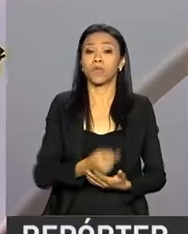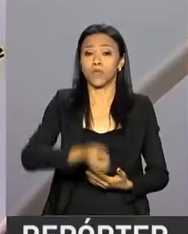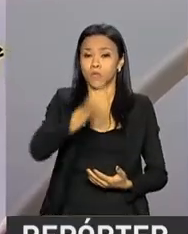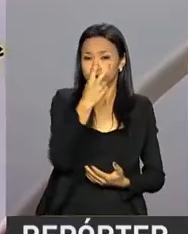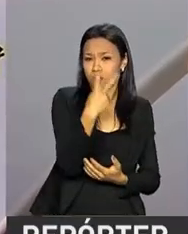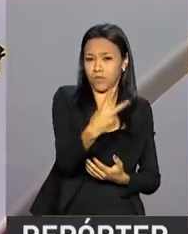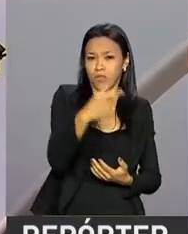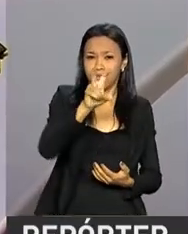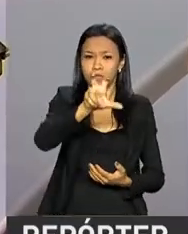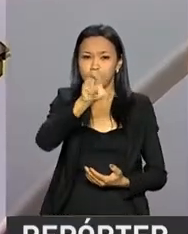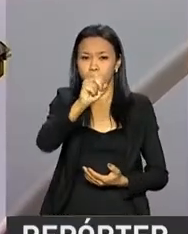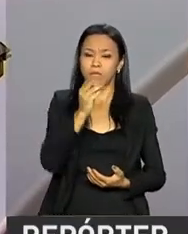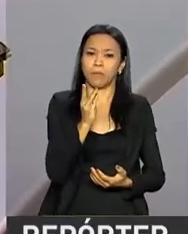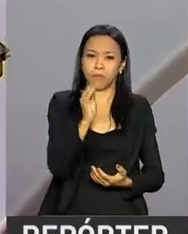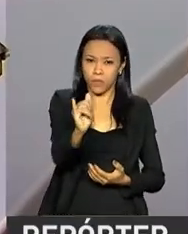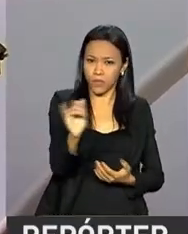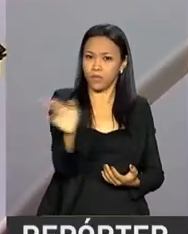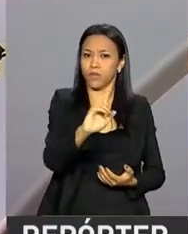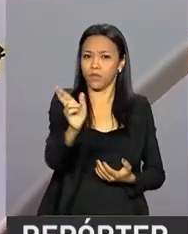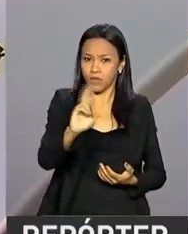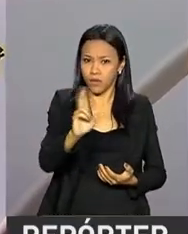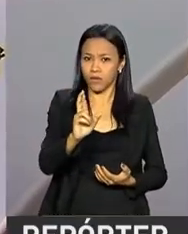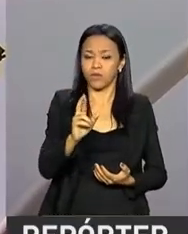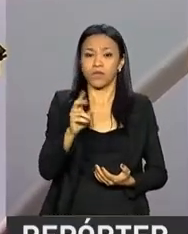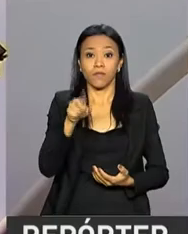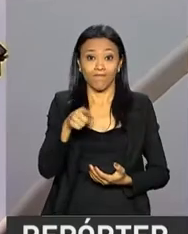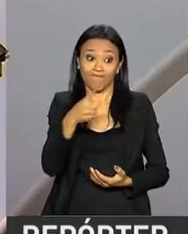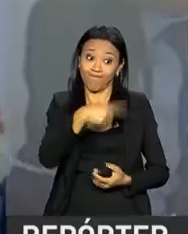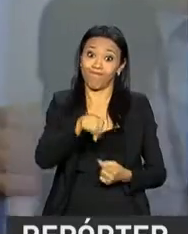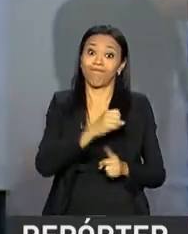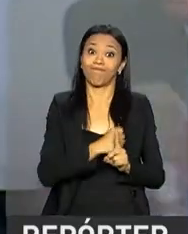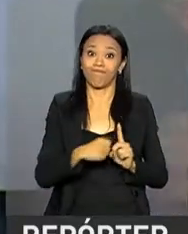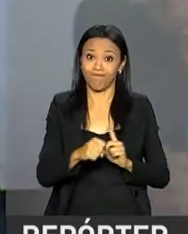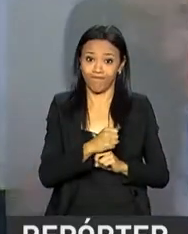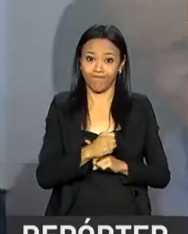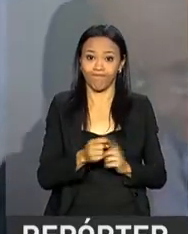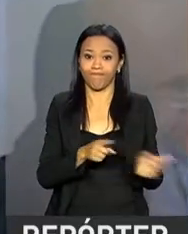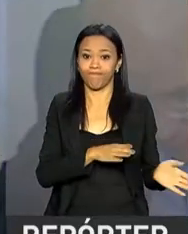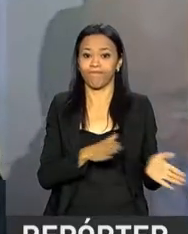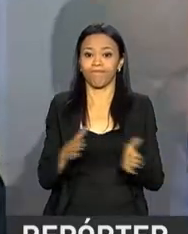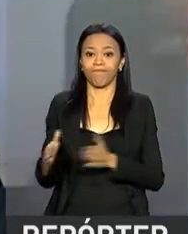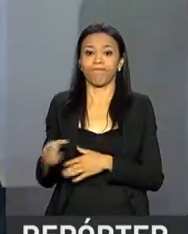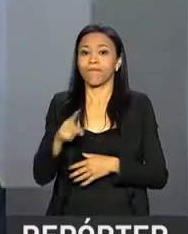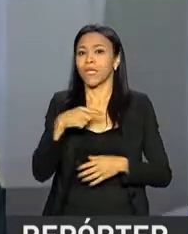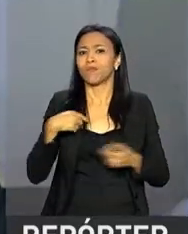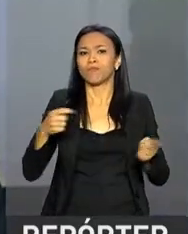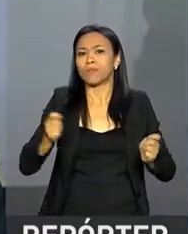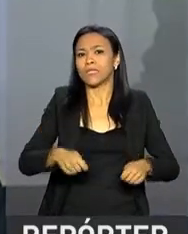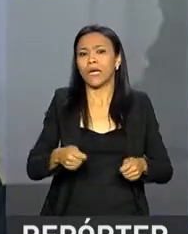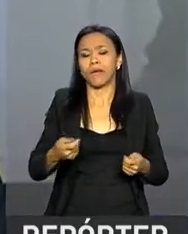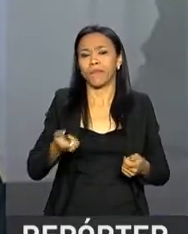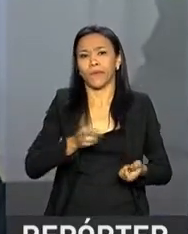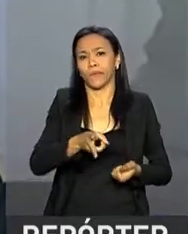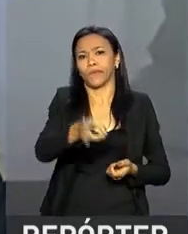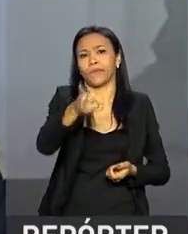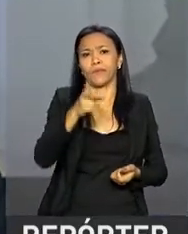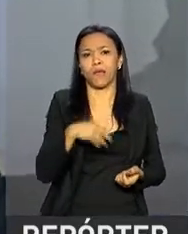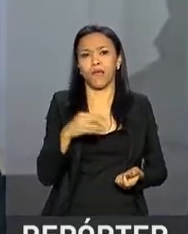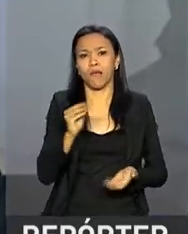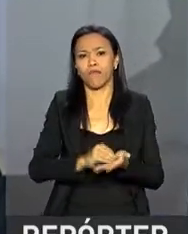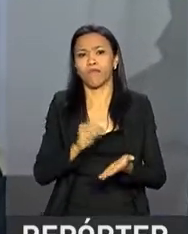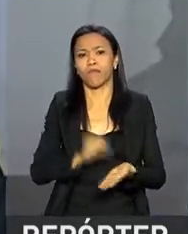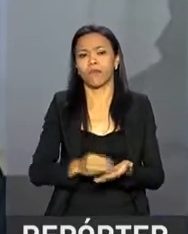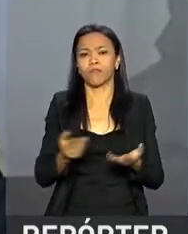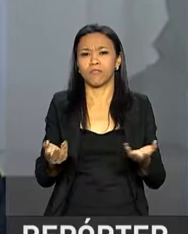250 bilhões de reais para a sociedade. Não dá mais para poder continuar pela